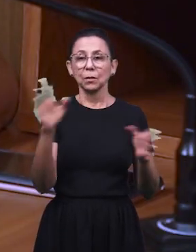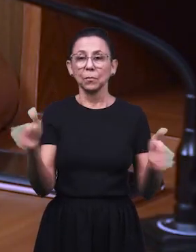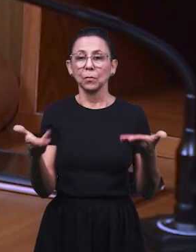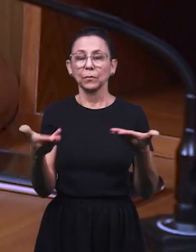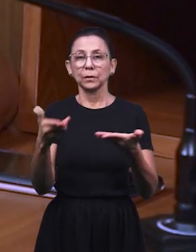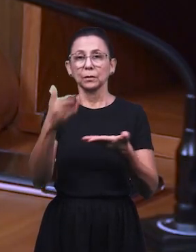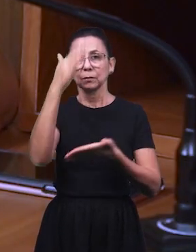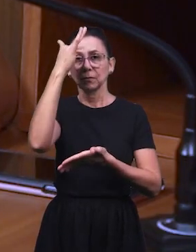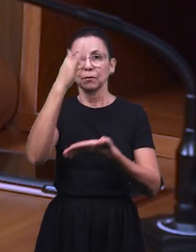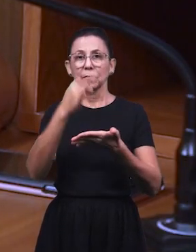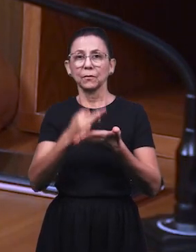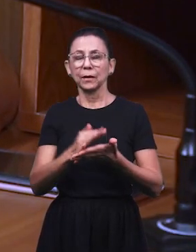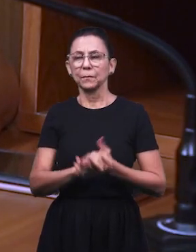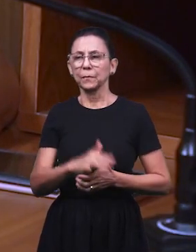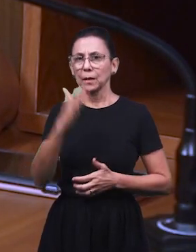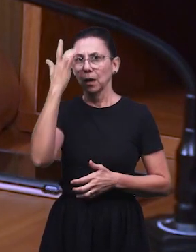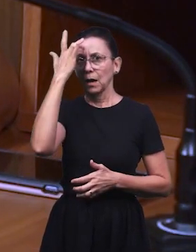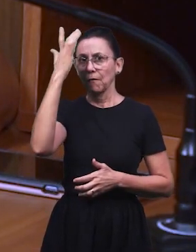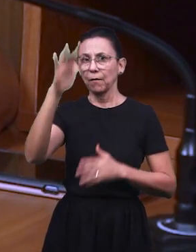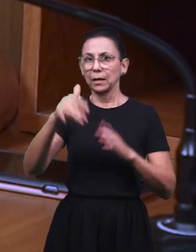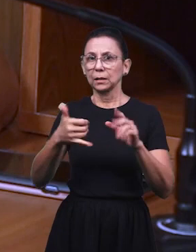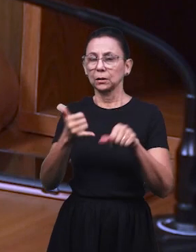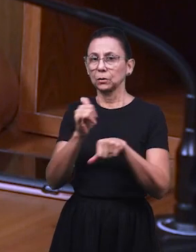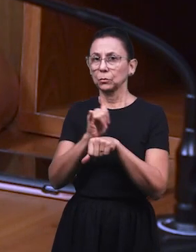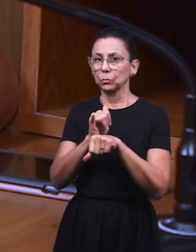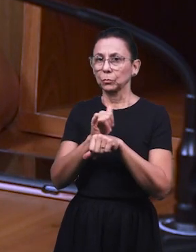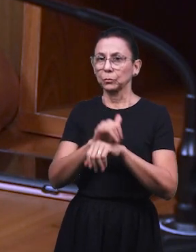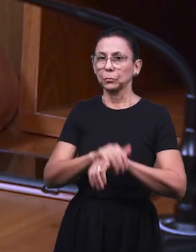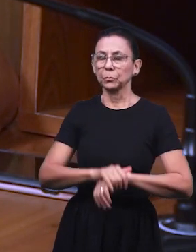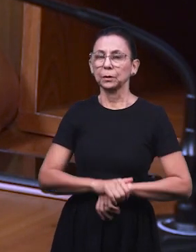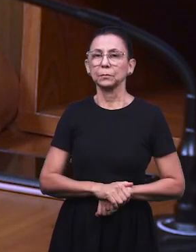Irmãos, é muito fácil. Os irmãos podem buscar ali